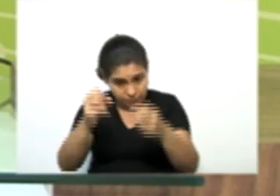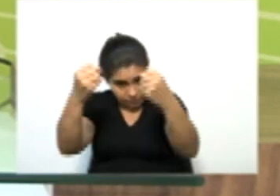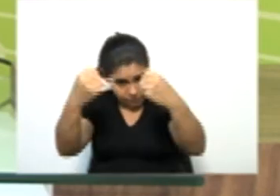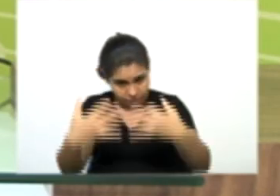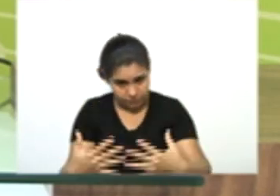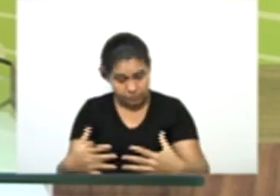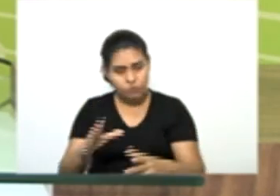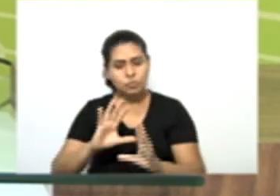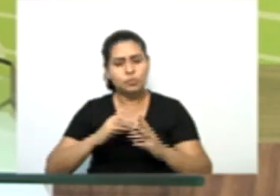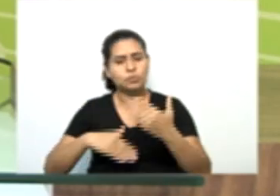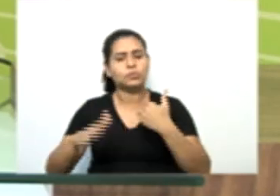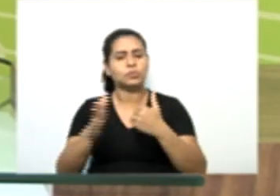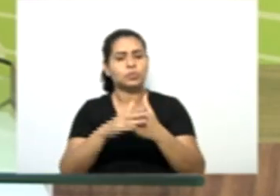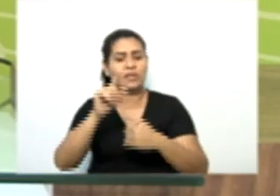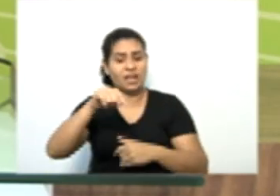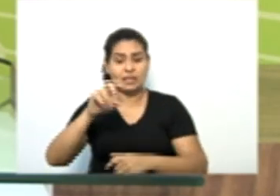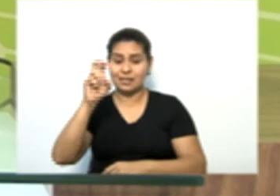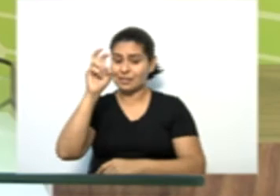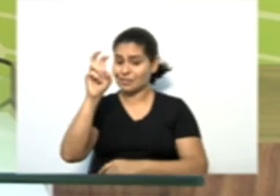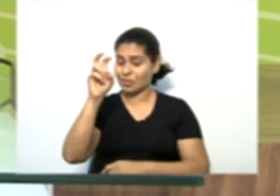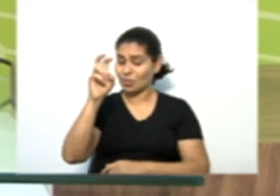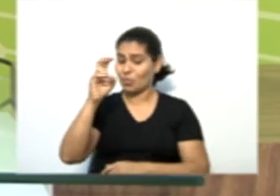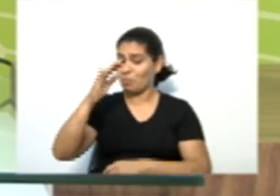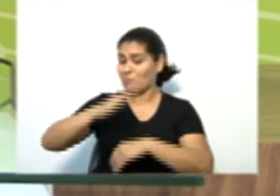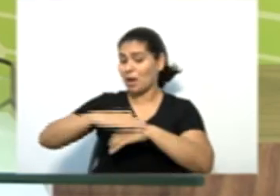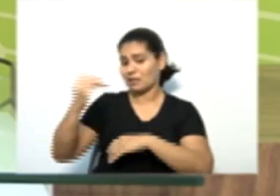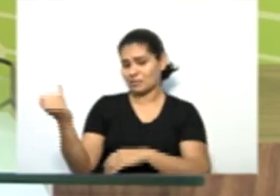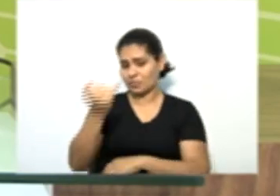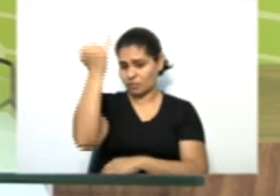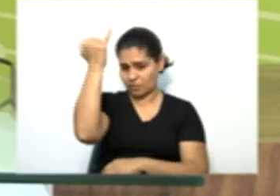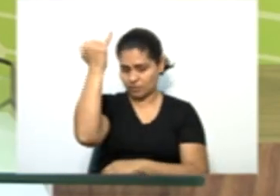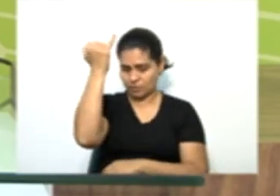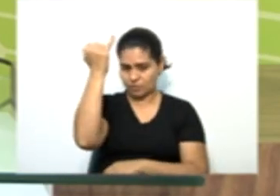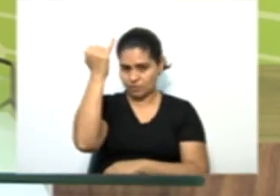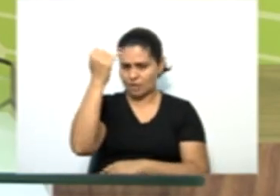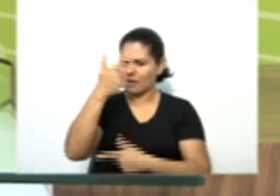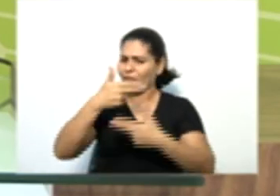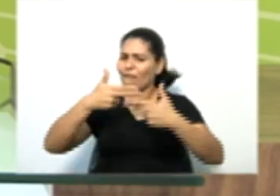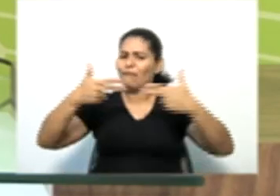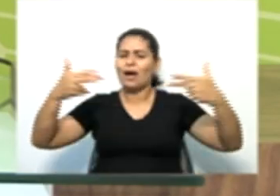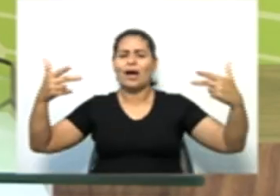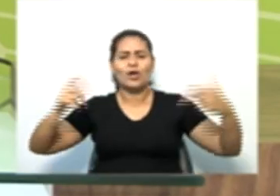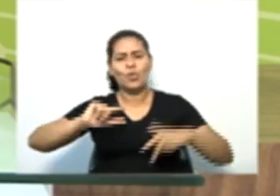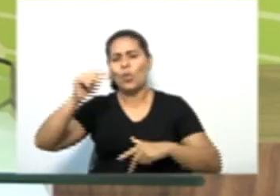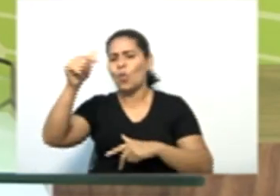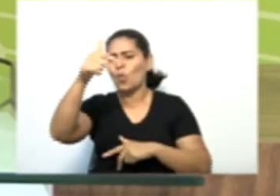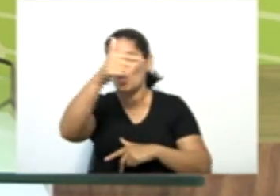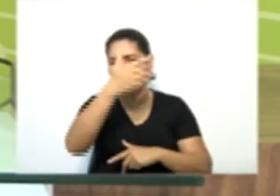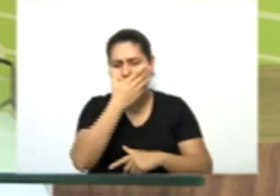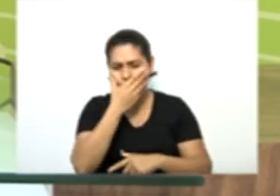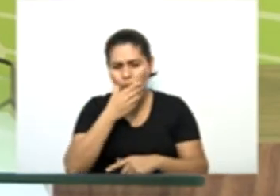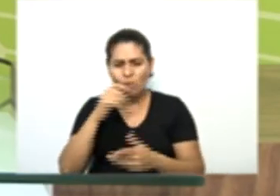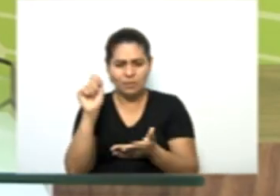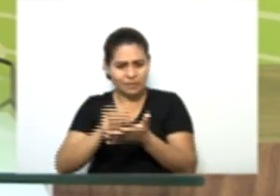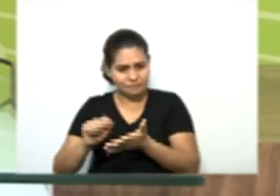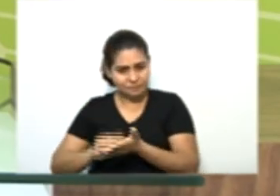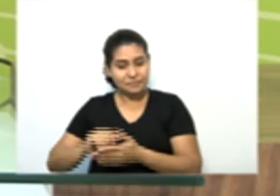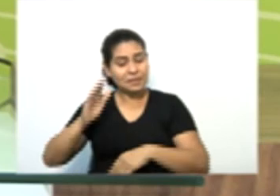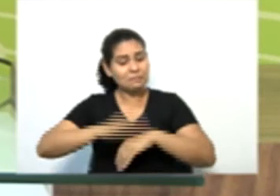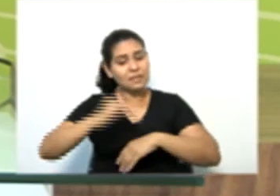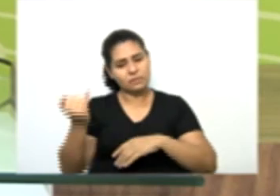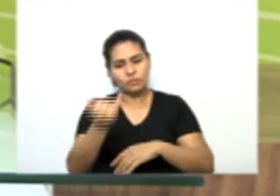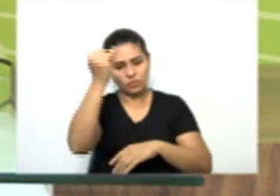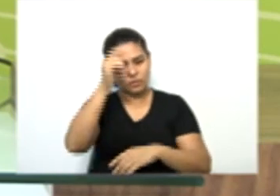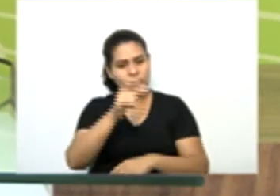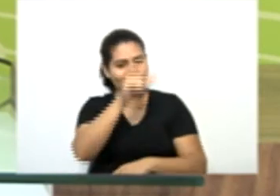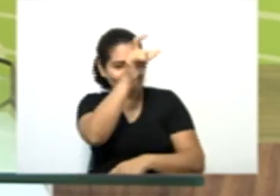Mas esses são os 5 autores principais. Há diversas pesquisas em muitos mais autores, mas os mais relevantes são